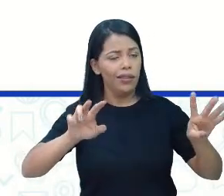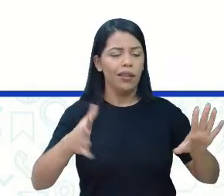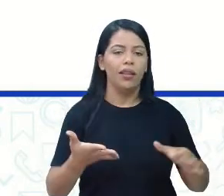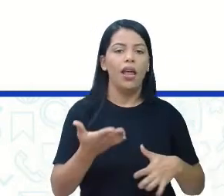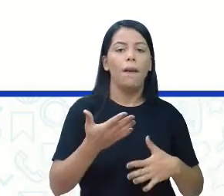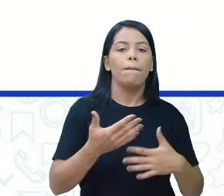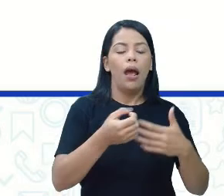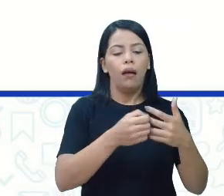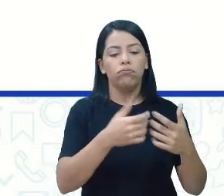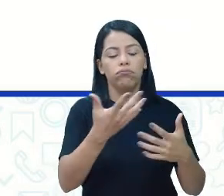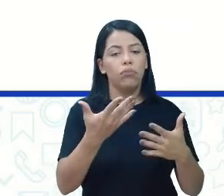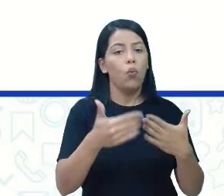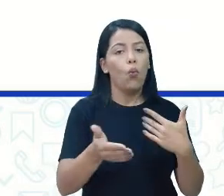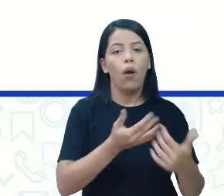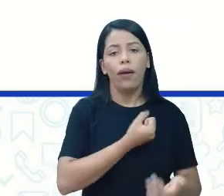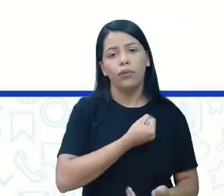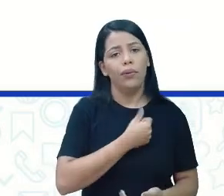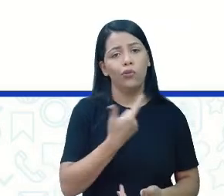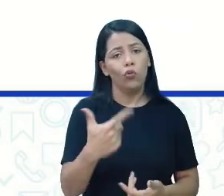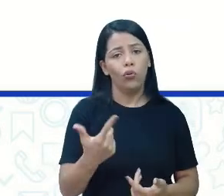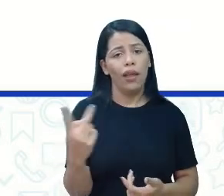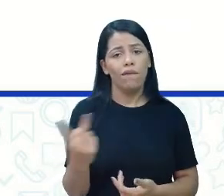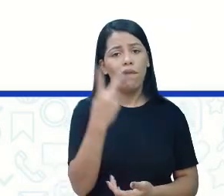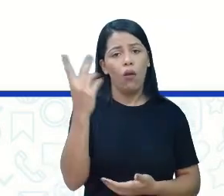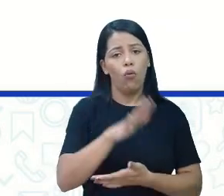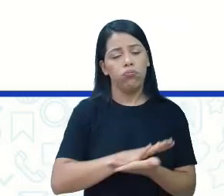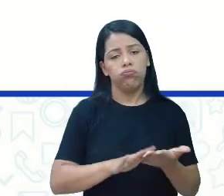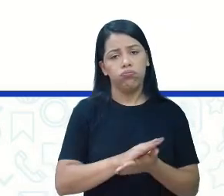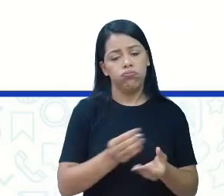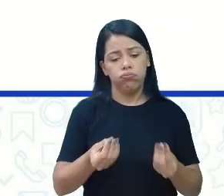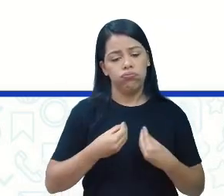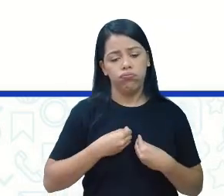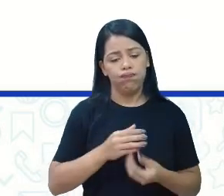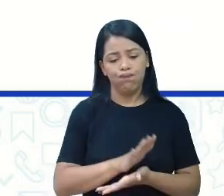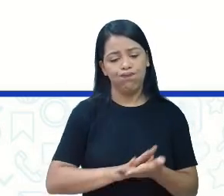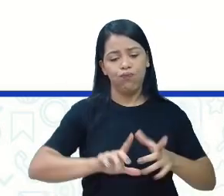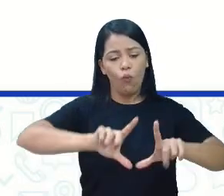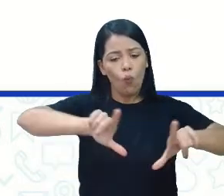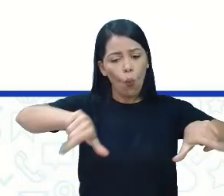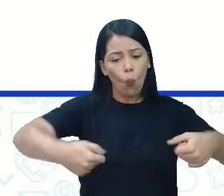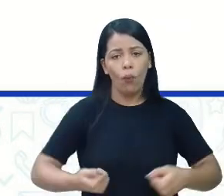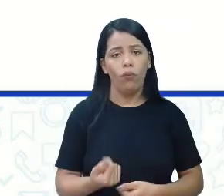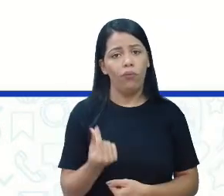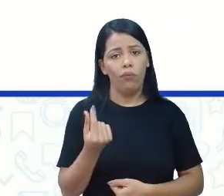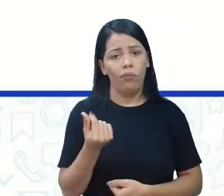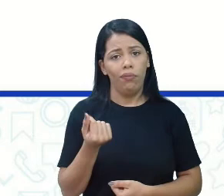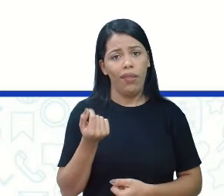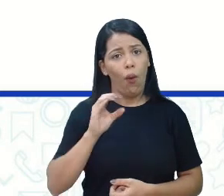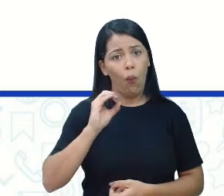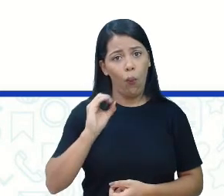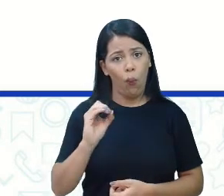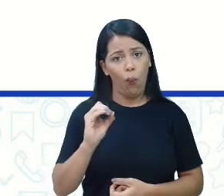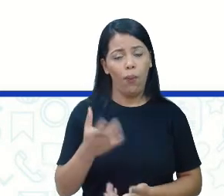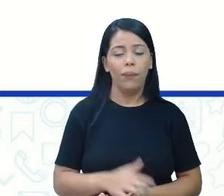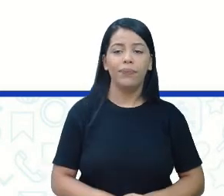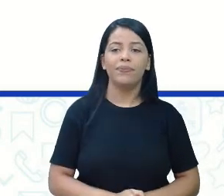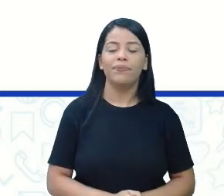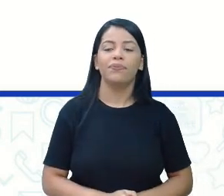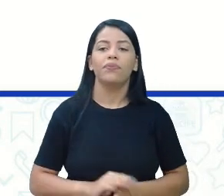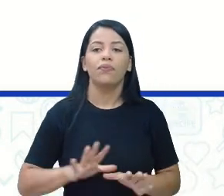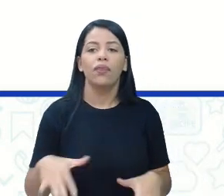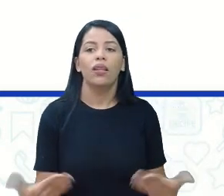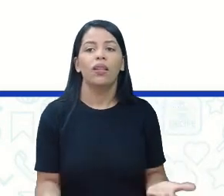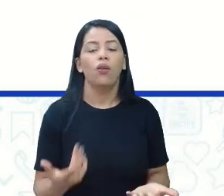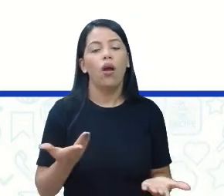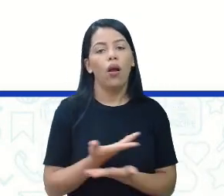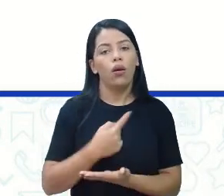vai ter valor nenhum e ninguém vai ganhar nada. Então, acaba sendo bem chato não ter R$0. Mas ok, vamos observar agora o número 1.